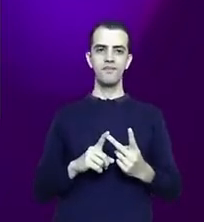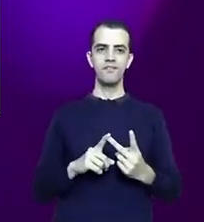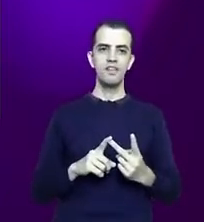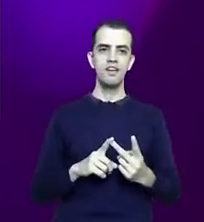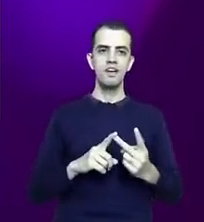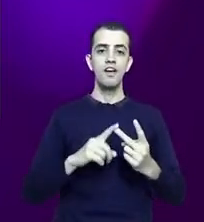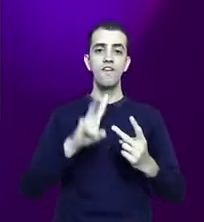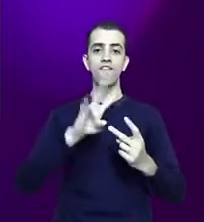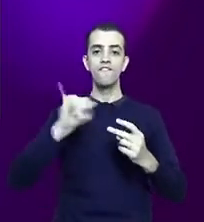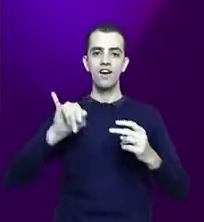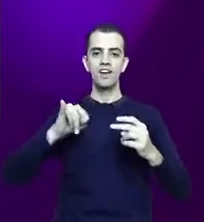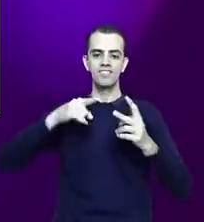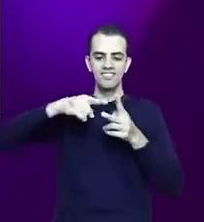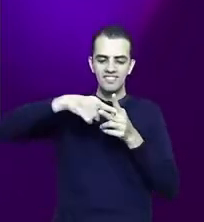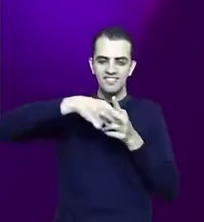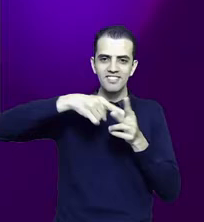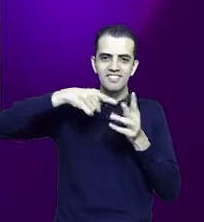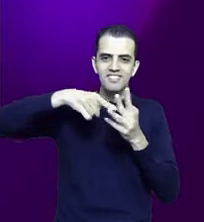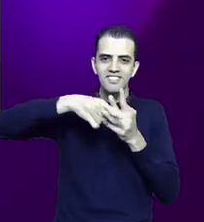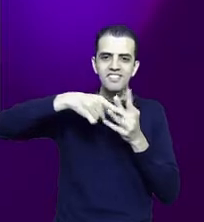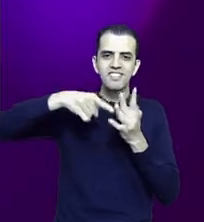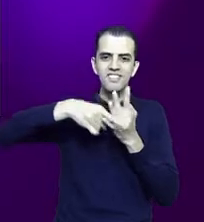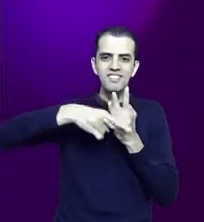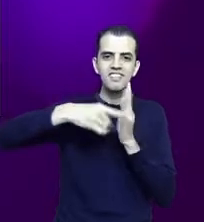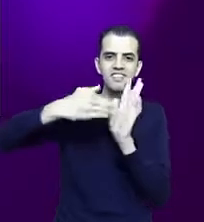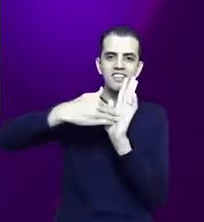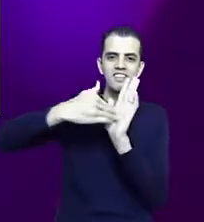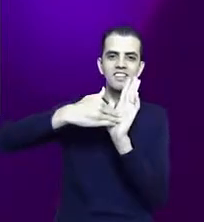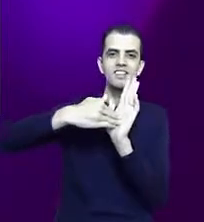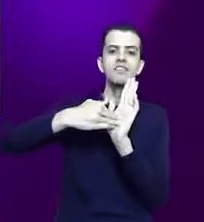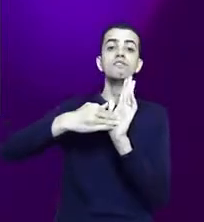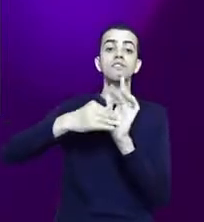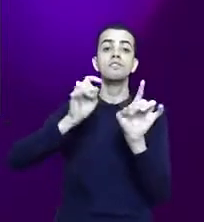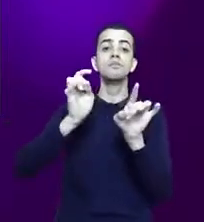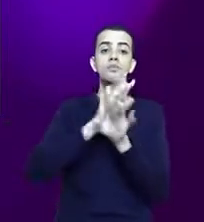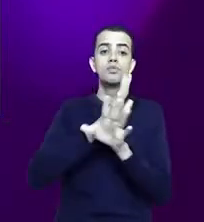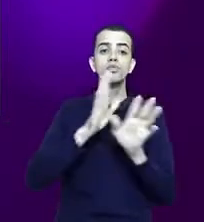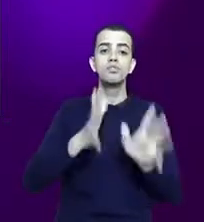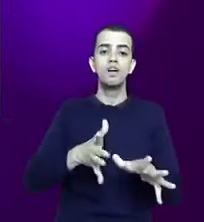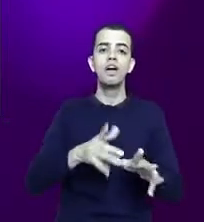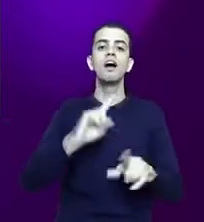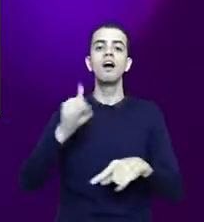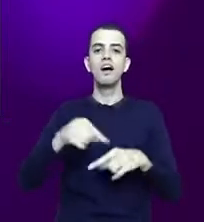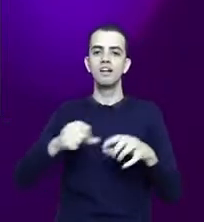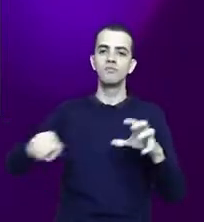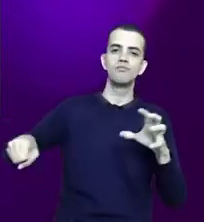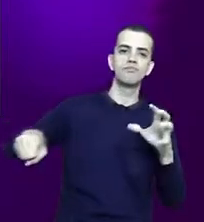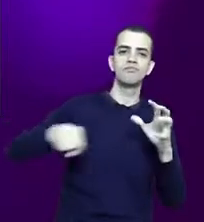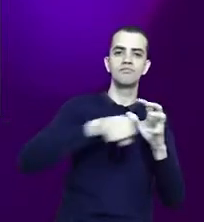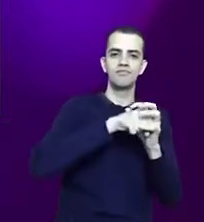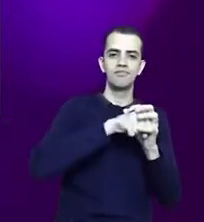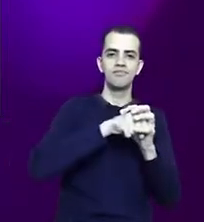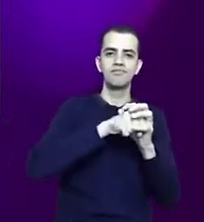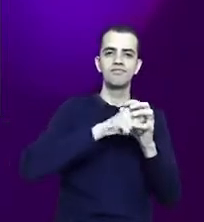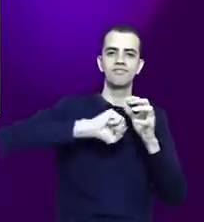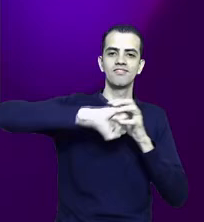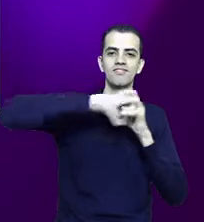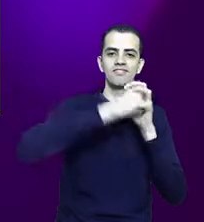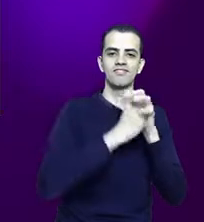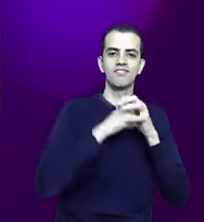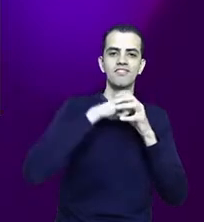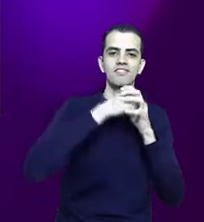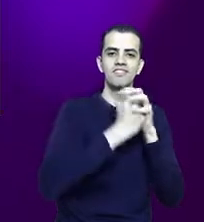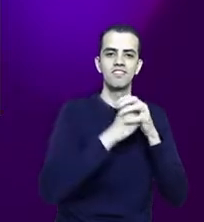no fundo da cavidade, e aqui a fresagem, então, e a sequência até a colocação da